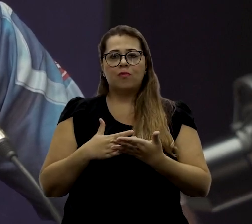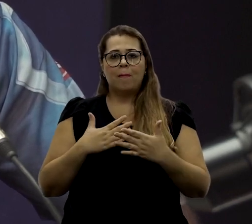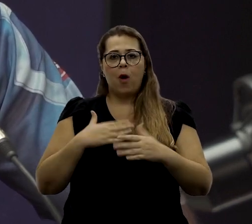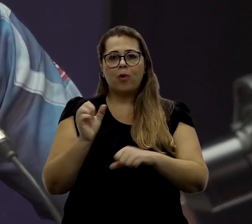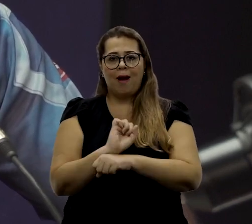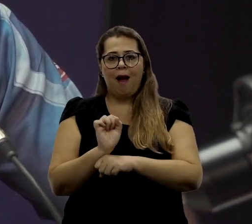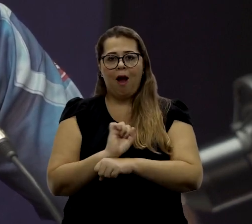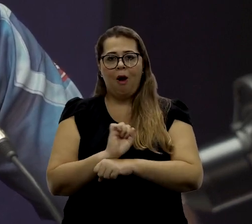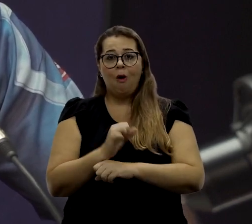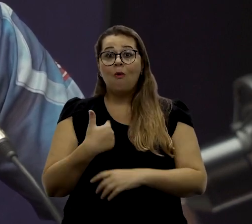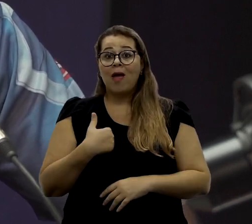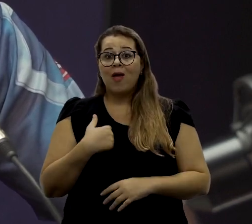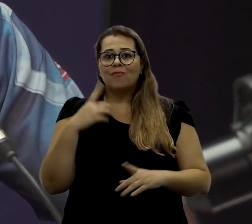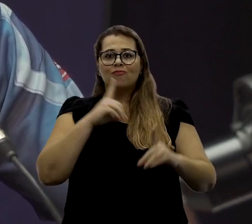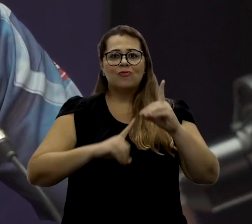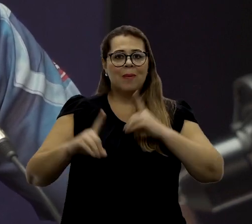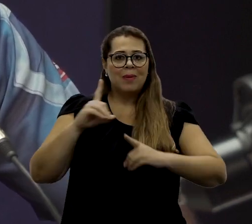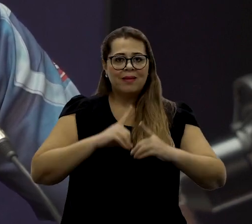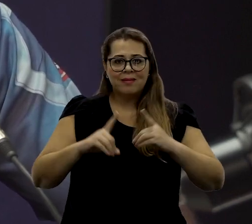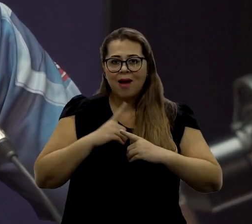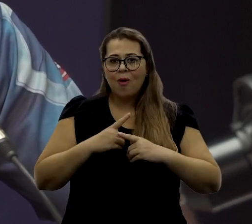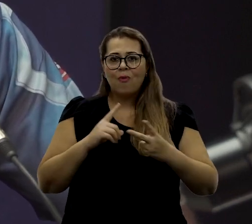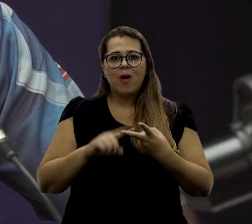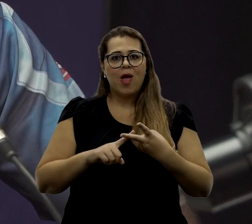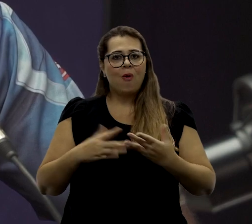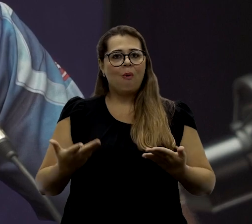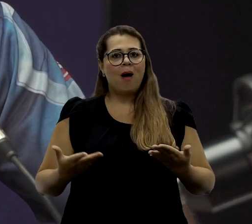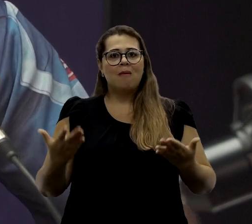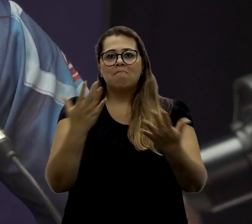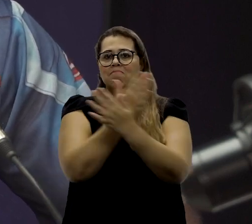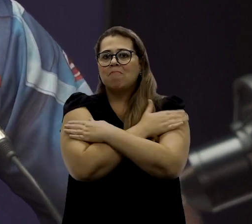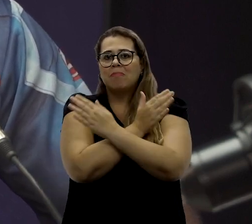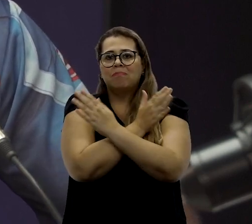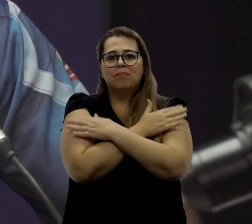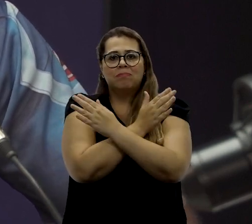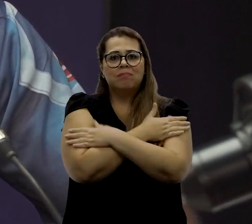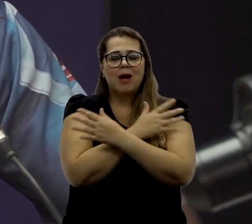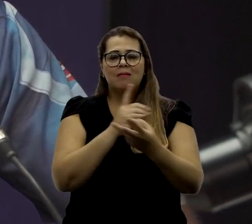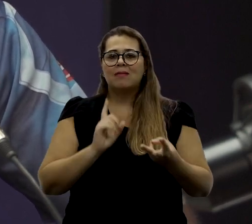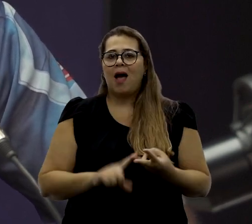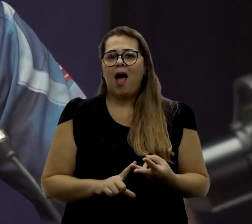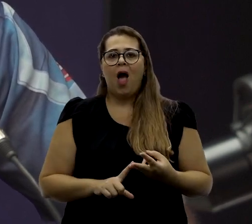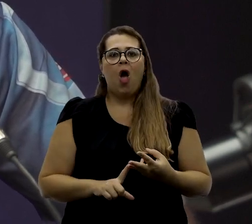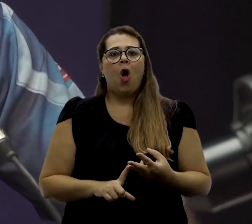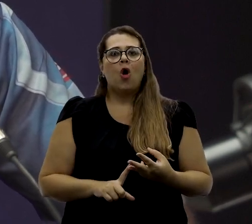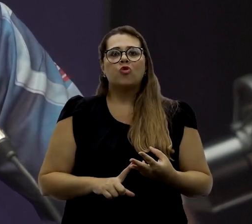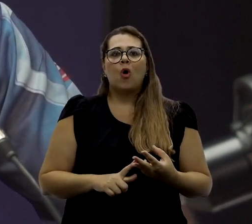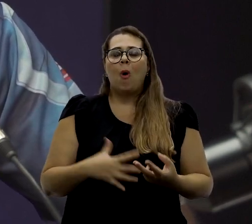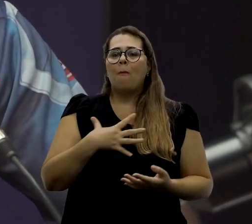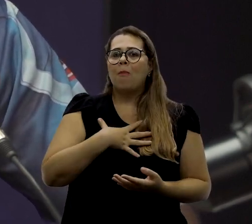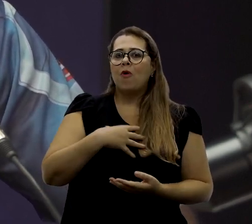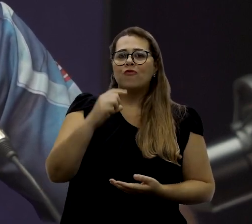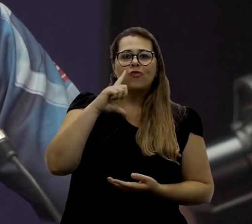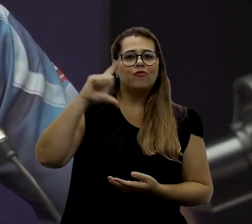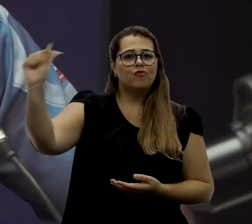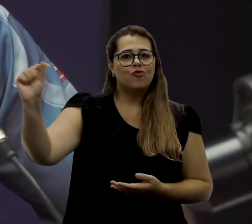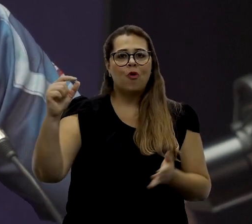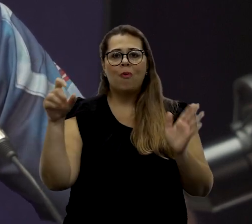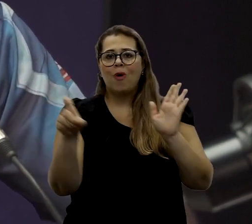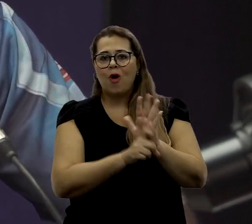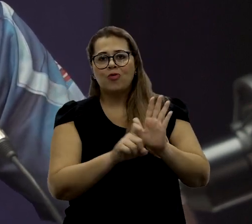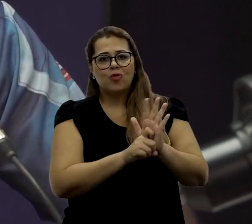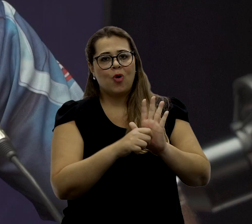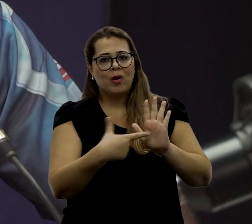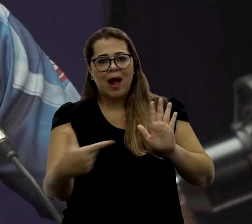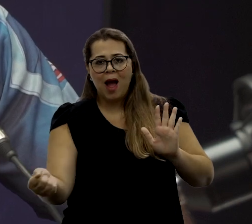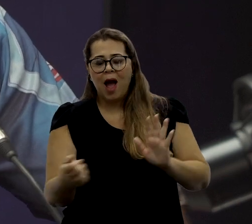com depressão, estou desempregado. Meu marido está desempregado por causa da pandemia. Meu filho fugiu de casa por questões de